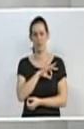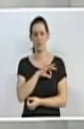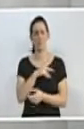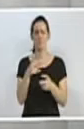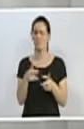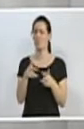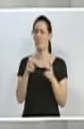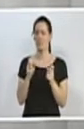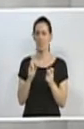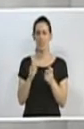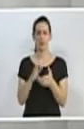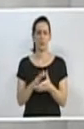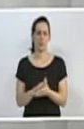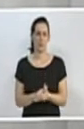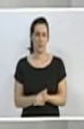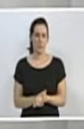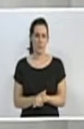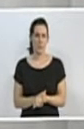desdenhosa